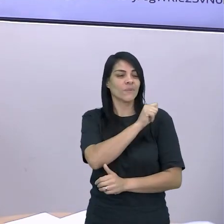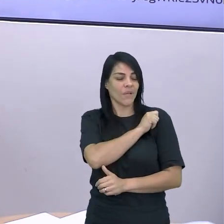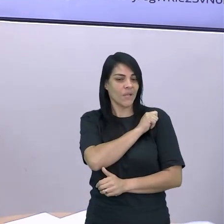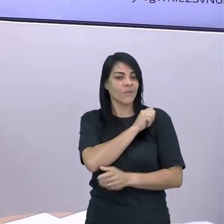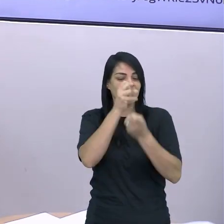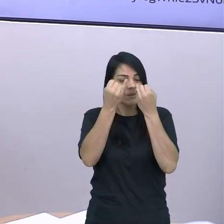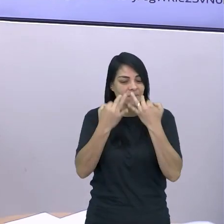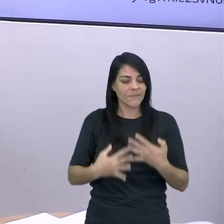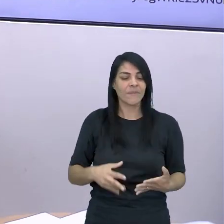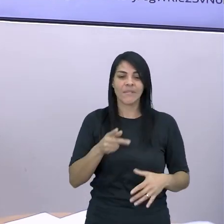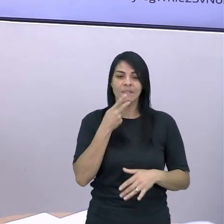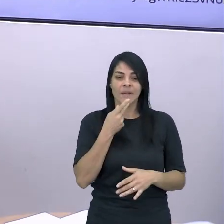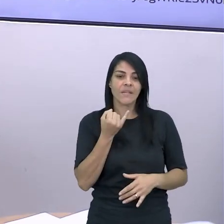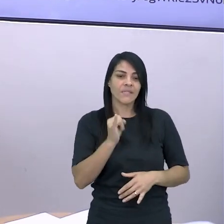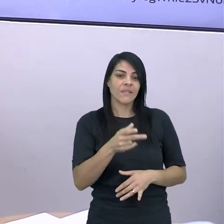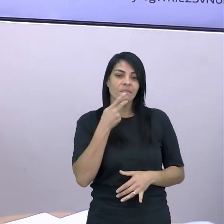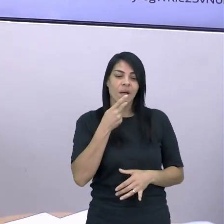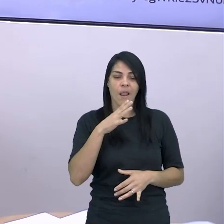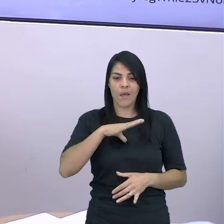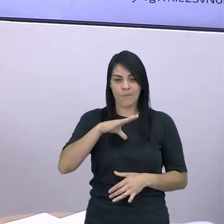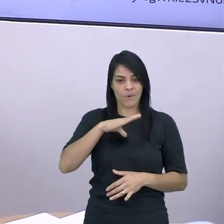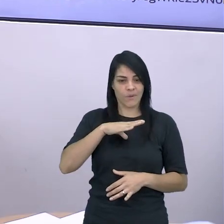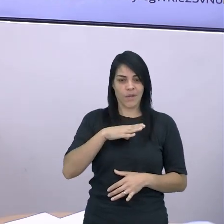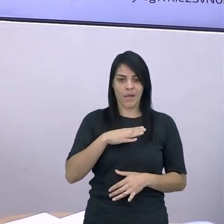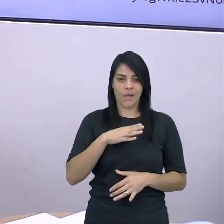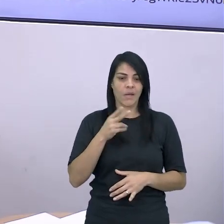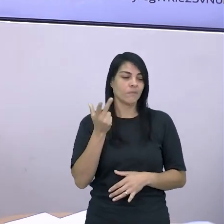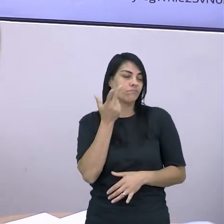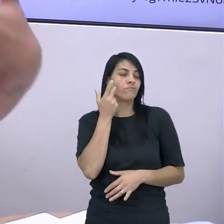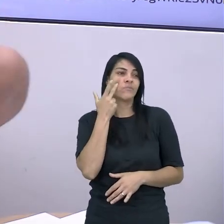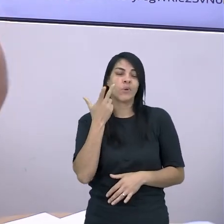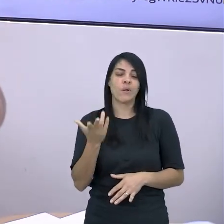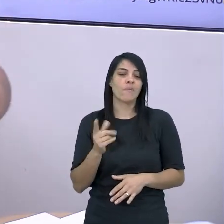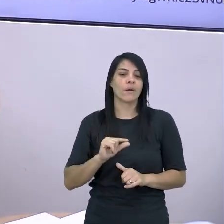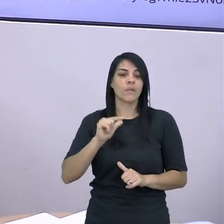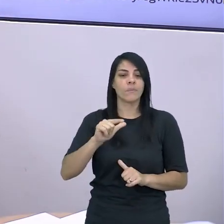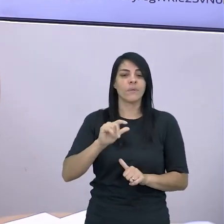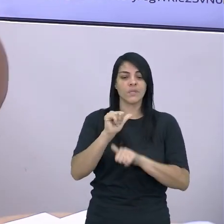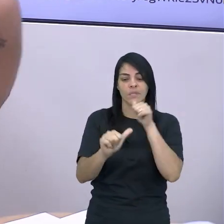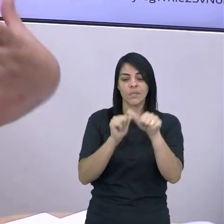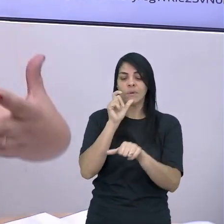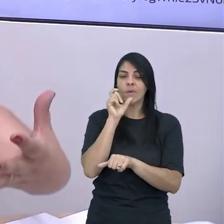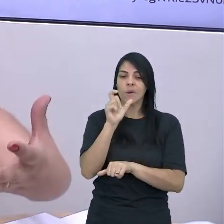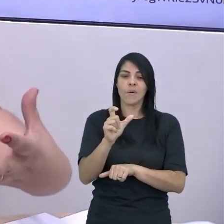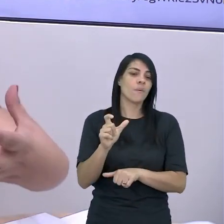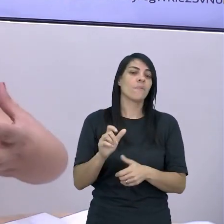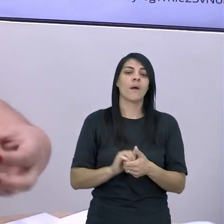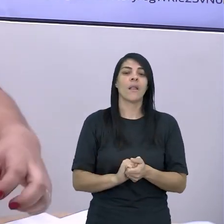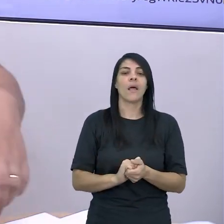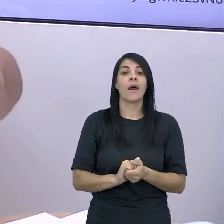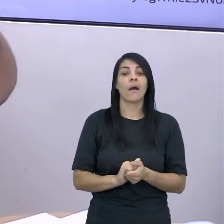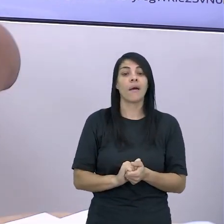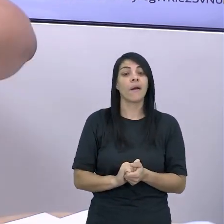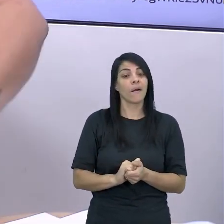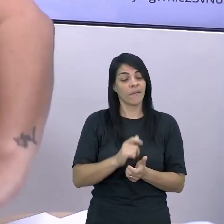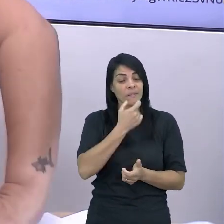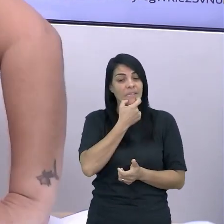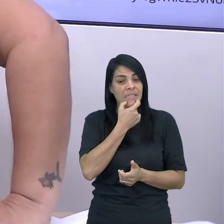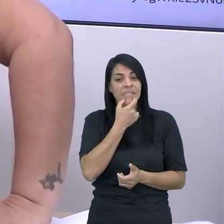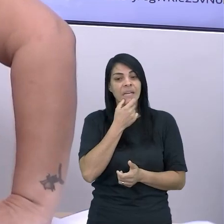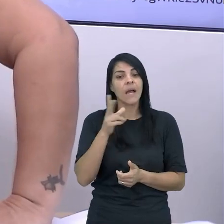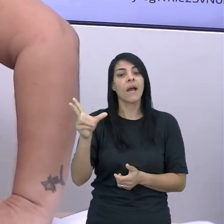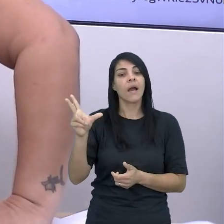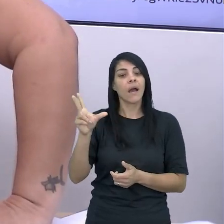falarem em português, tá tudo bem. A gente sempre faz a réplica em inglês. Então, vocês falam, não, são marrons. Ah, que legal,